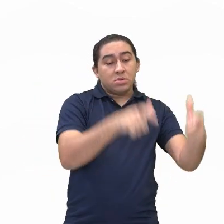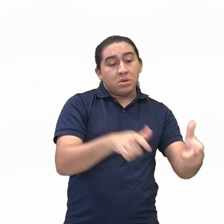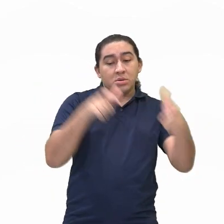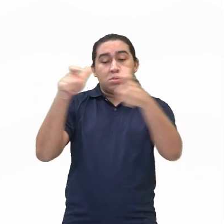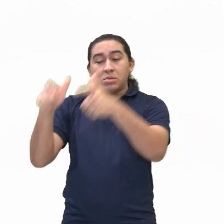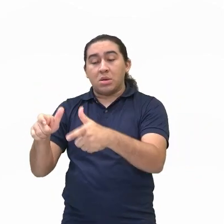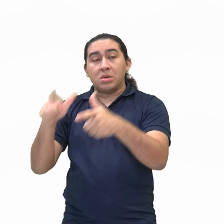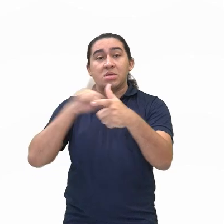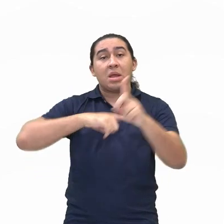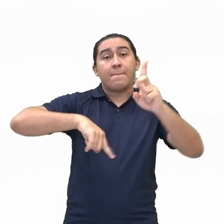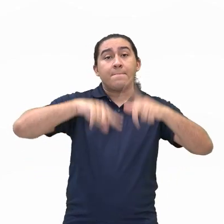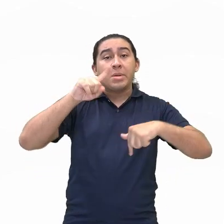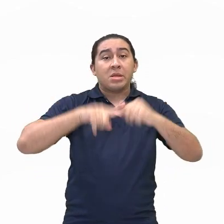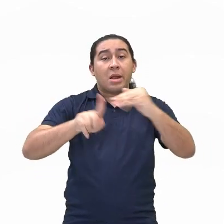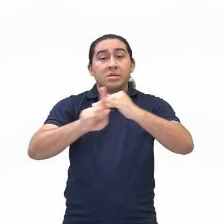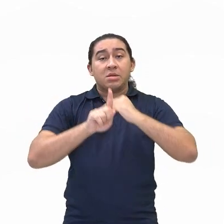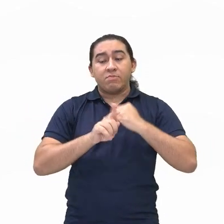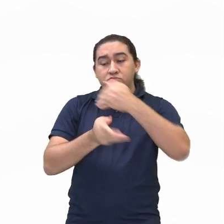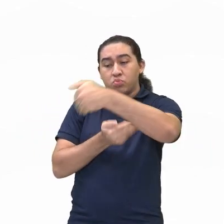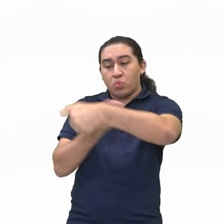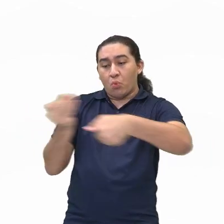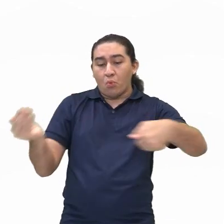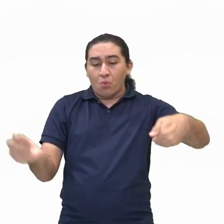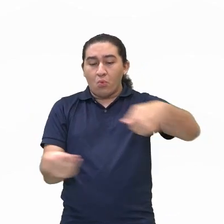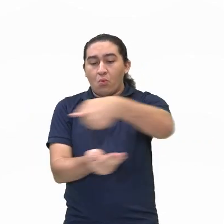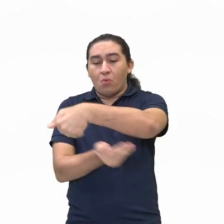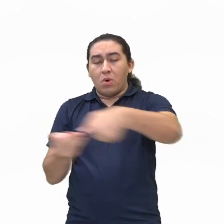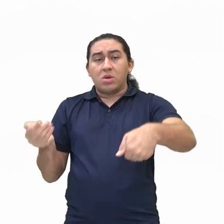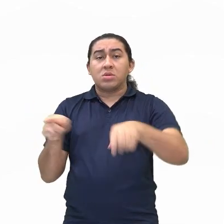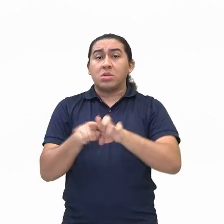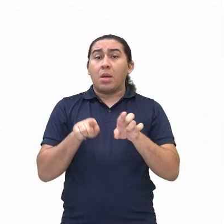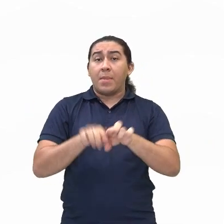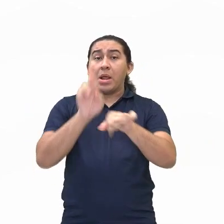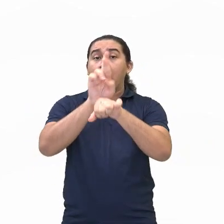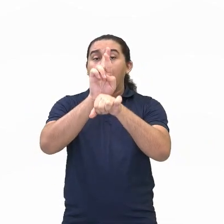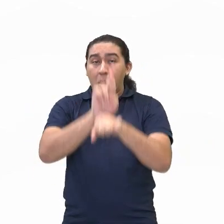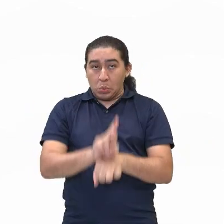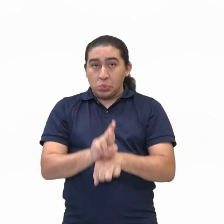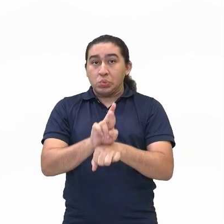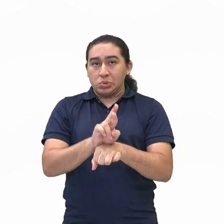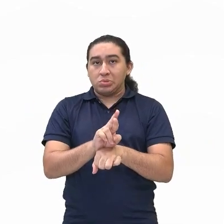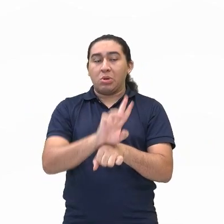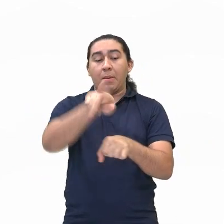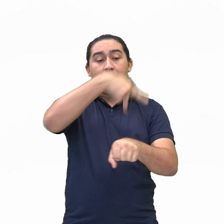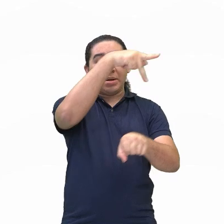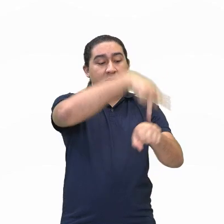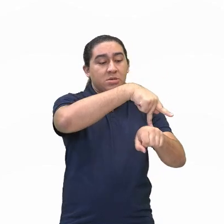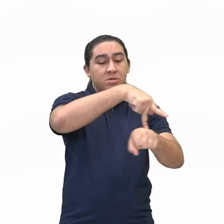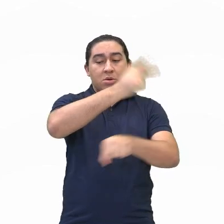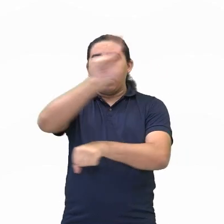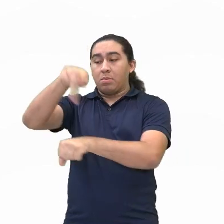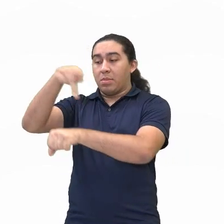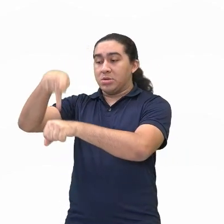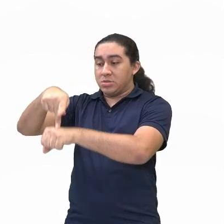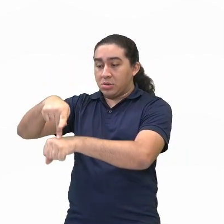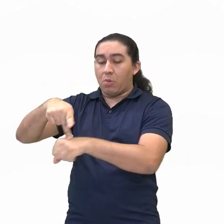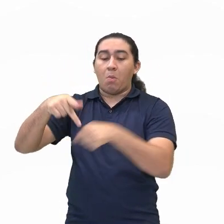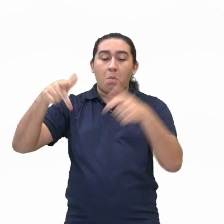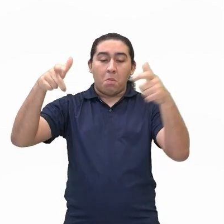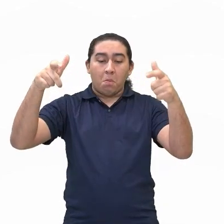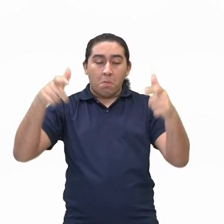bens de serviço, tá? E também recursos entre países. Acaba envolvendo o